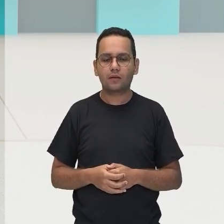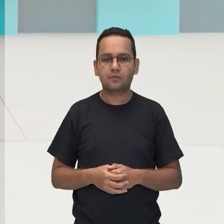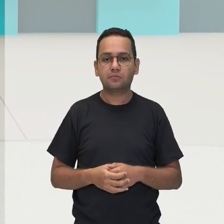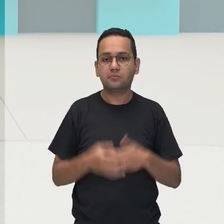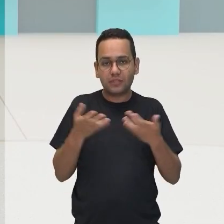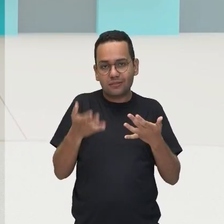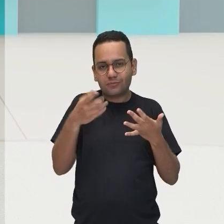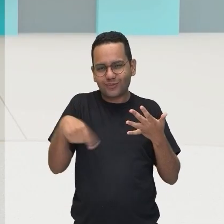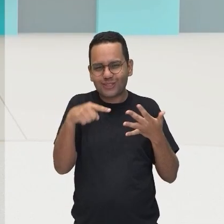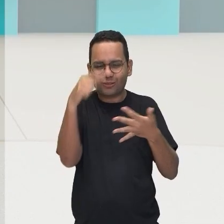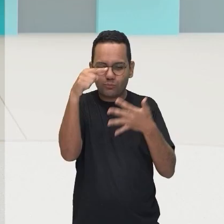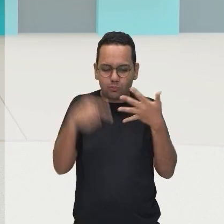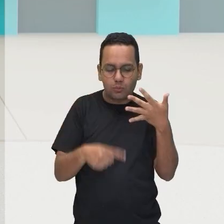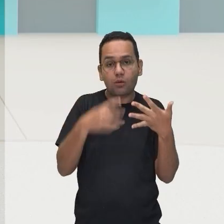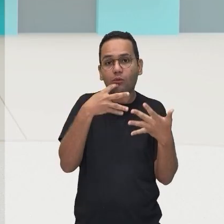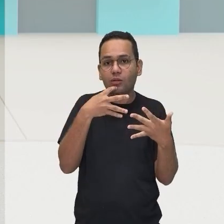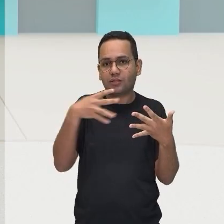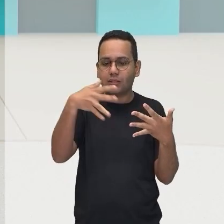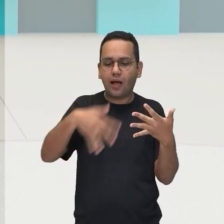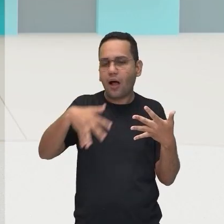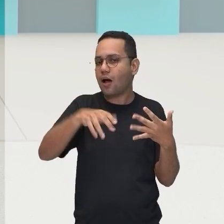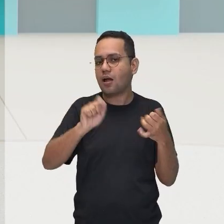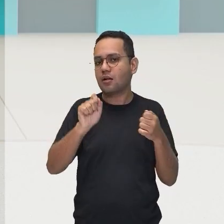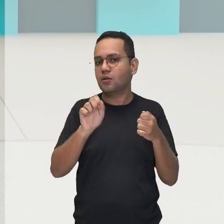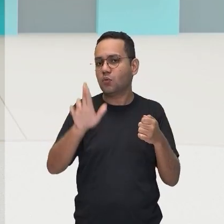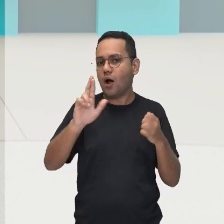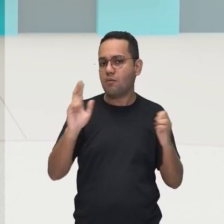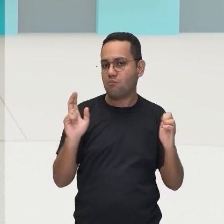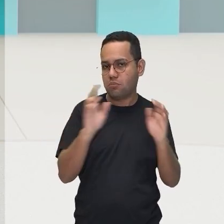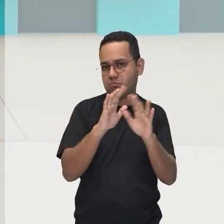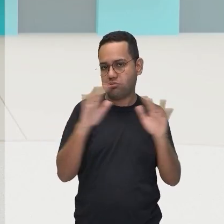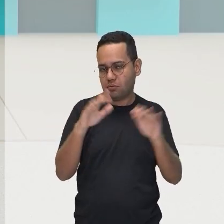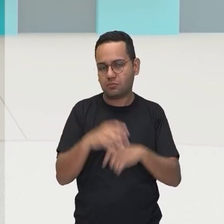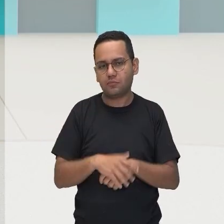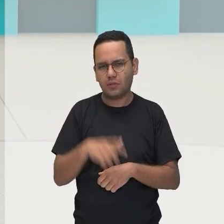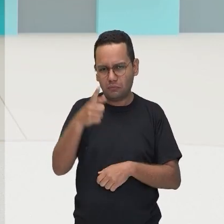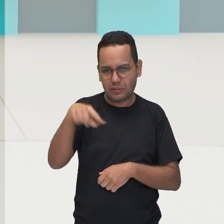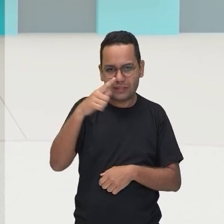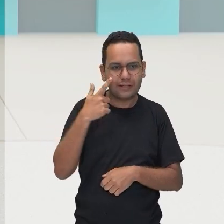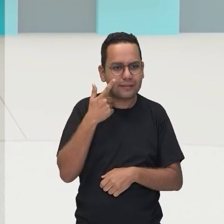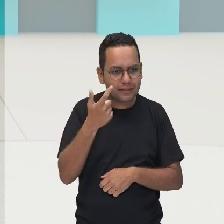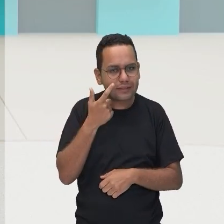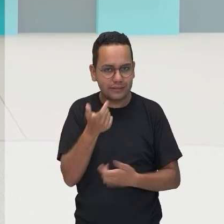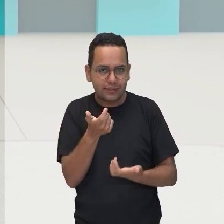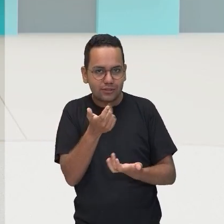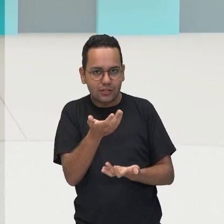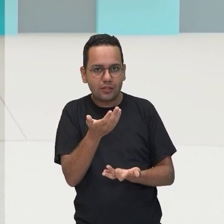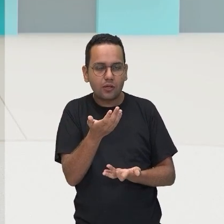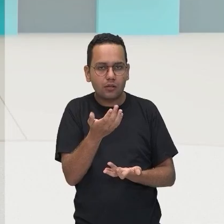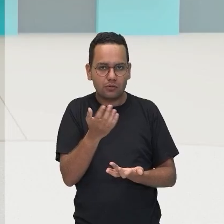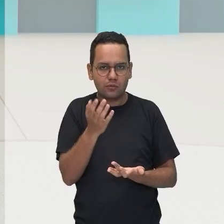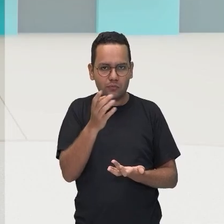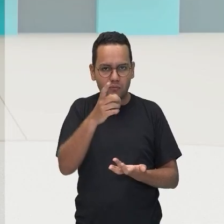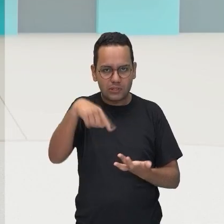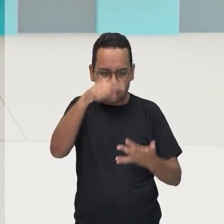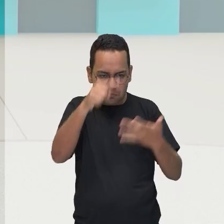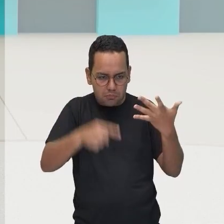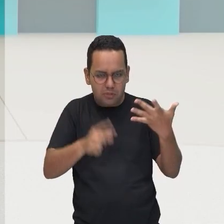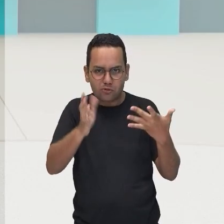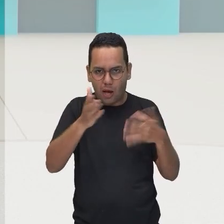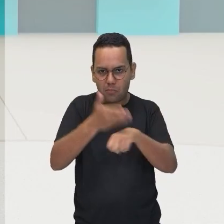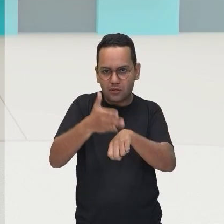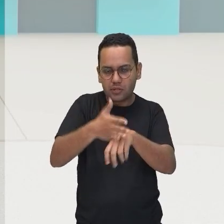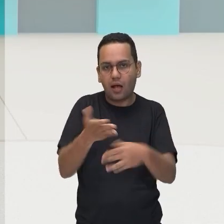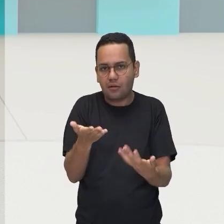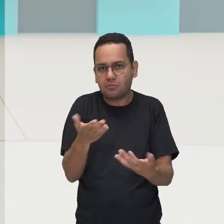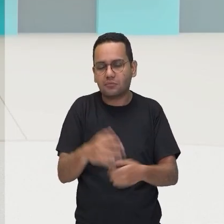algumas atividades que são feitas no meio aéreo. Acharam interessante? Já praticaram alguma delas? Então, a gente vai conhecer